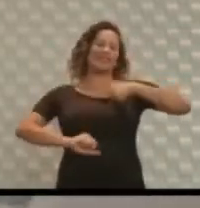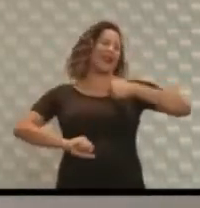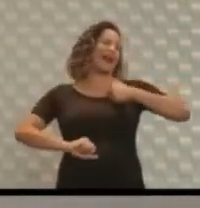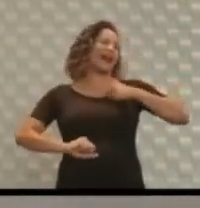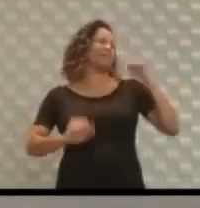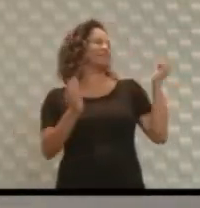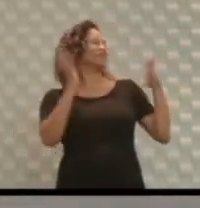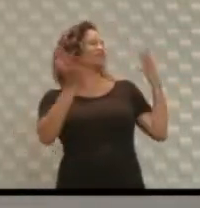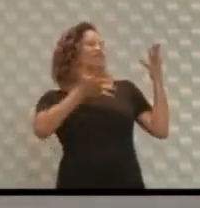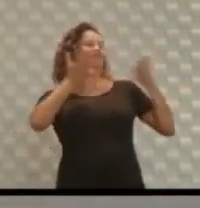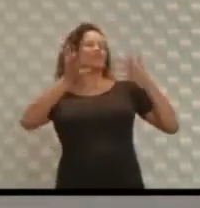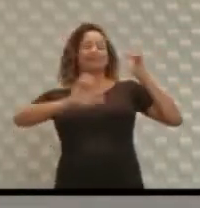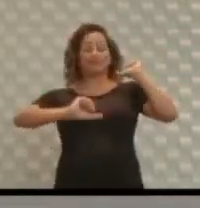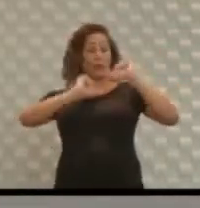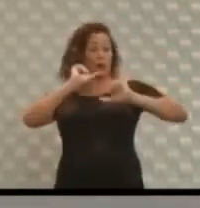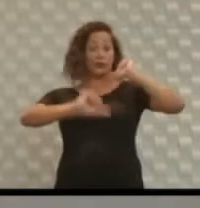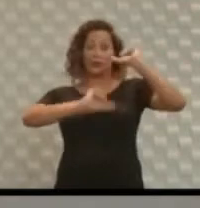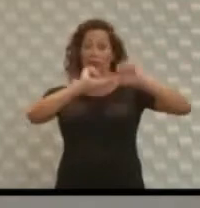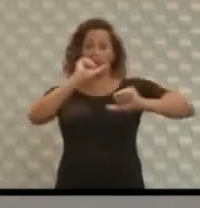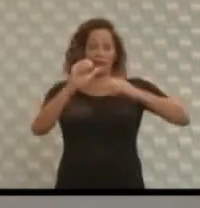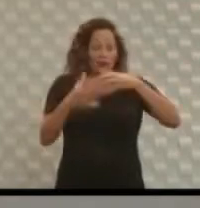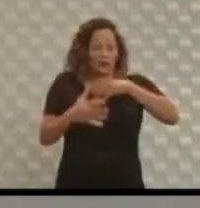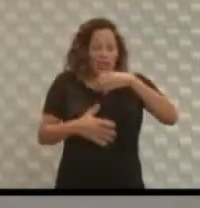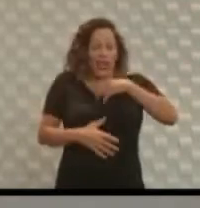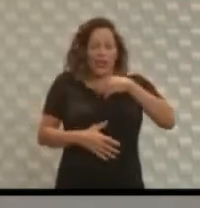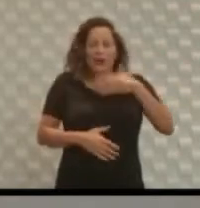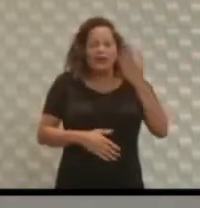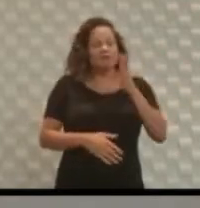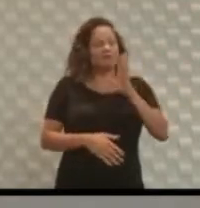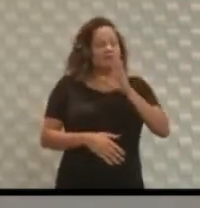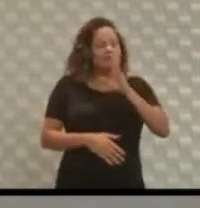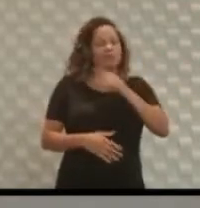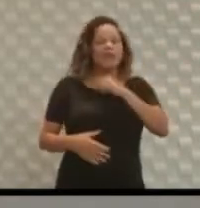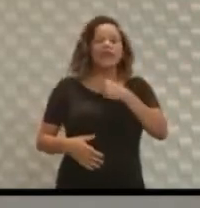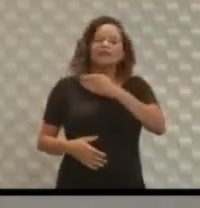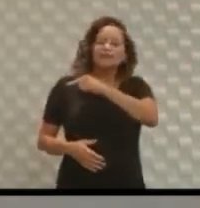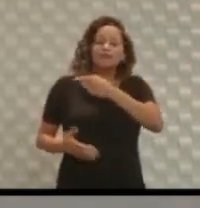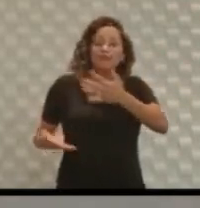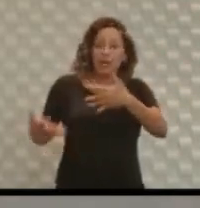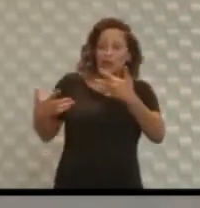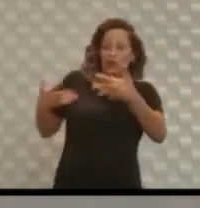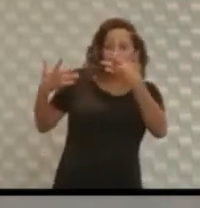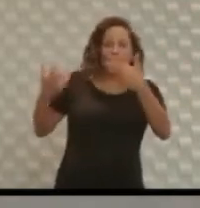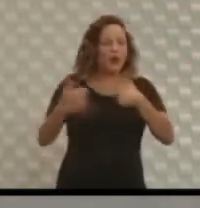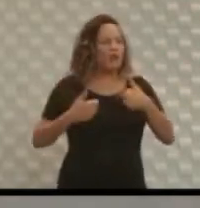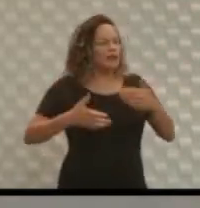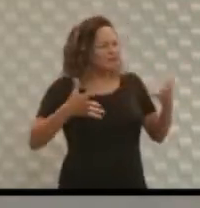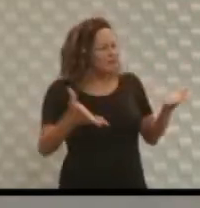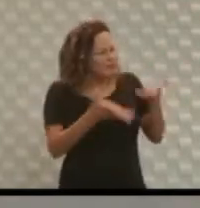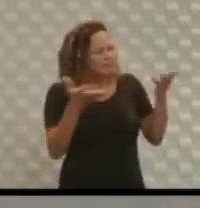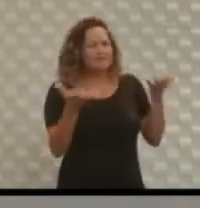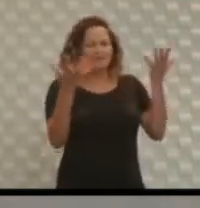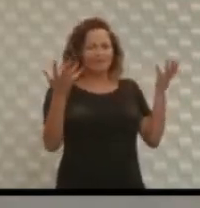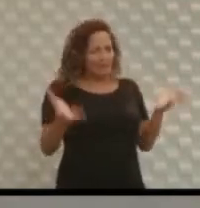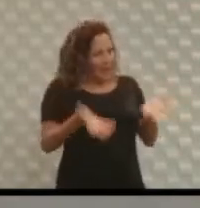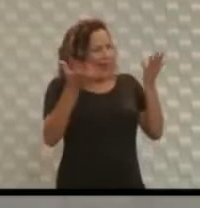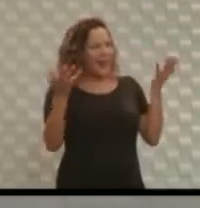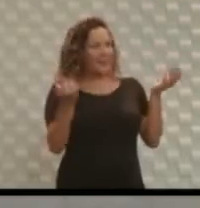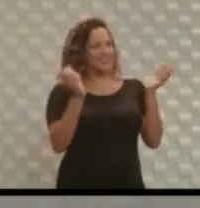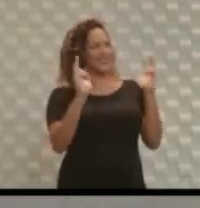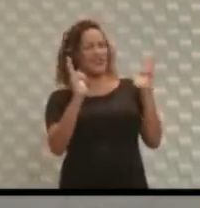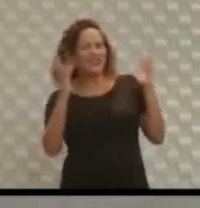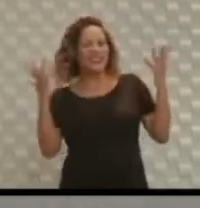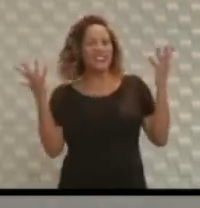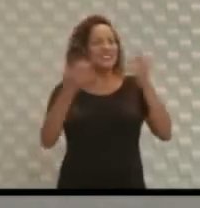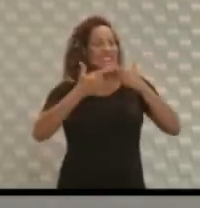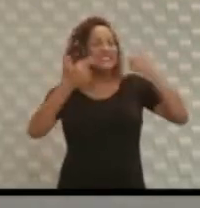já modifiquei muito do meu temperamento, porque ele me ajudou a ser mais descontraída, né? Hoje eu sou um pouco